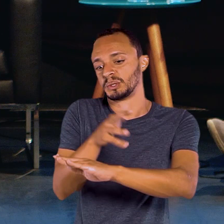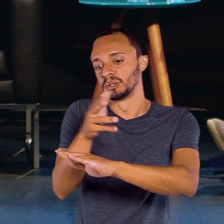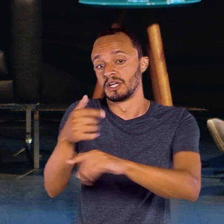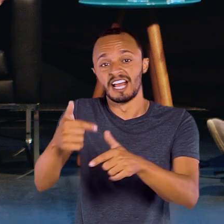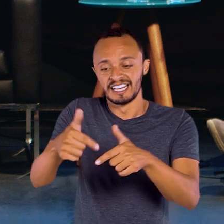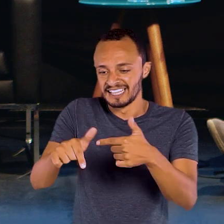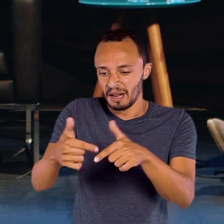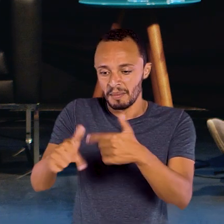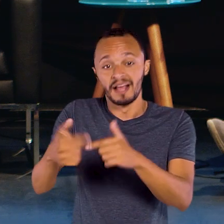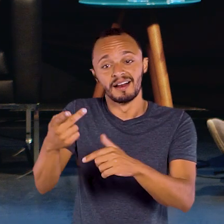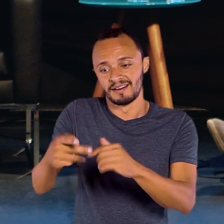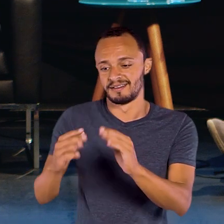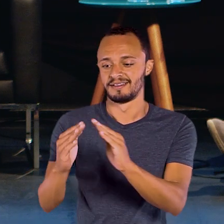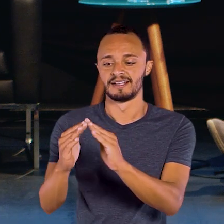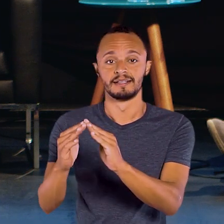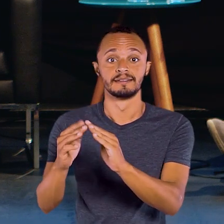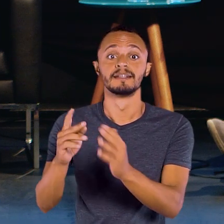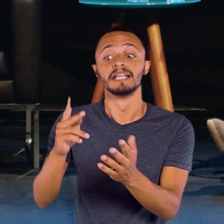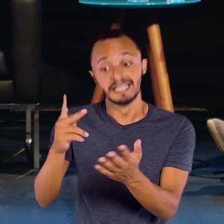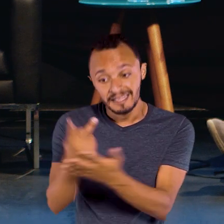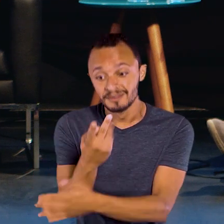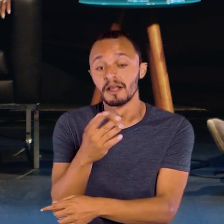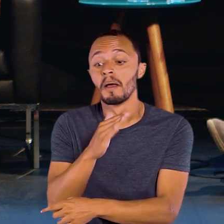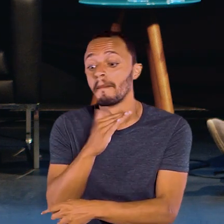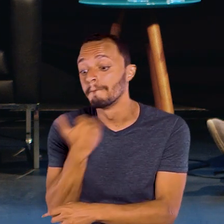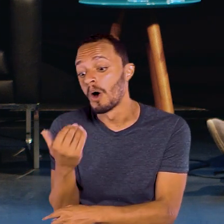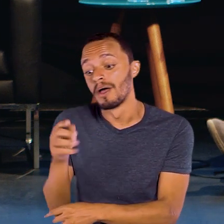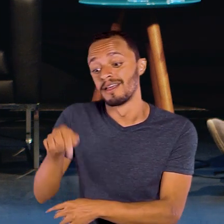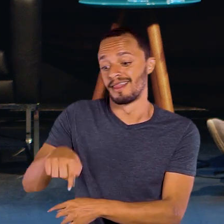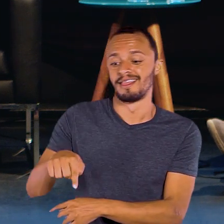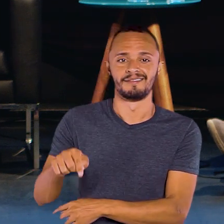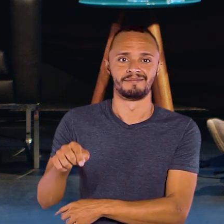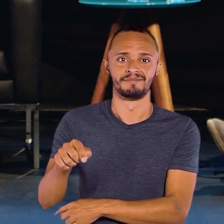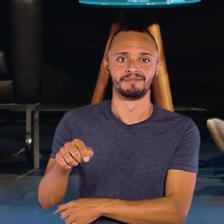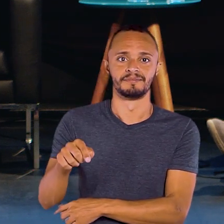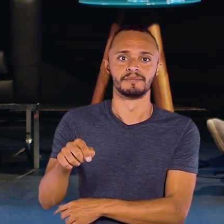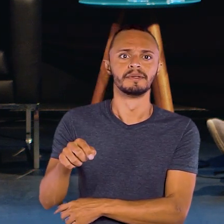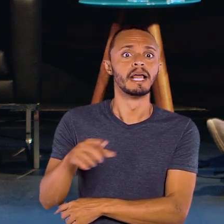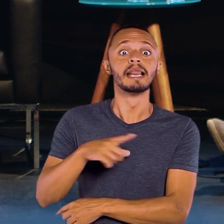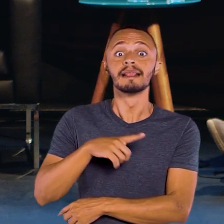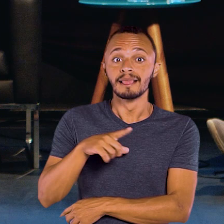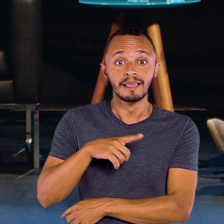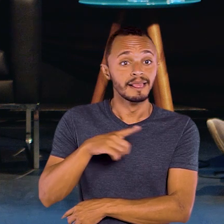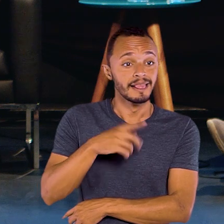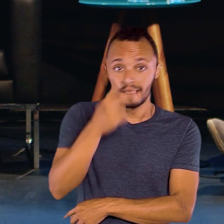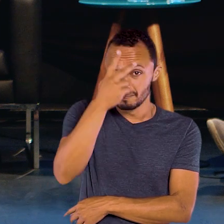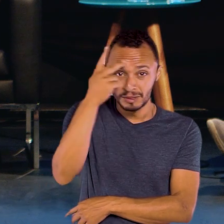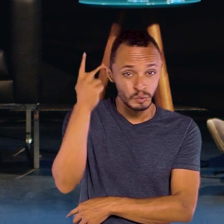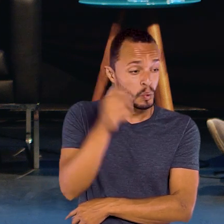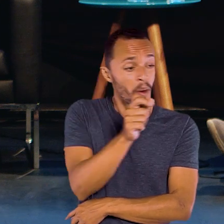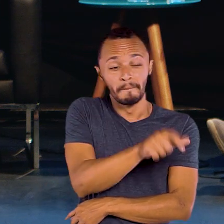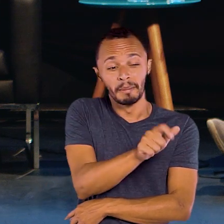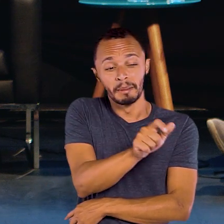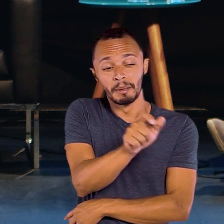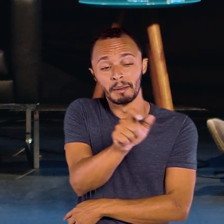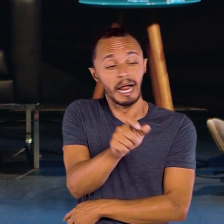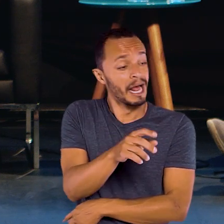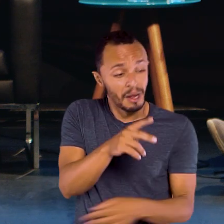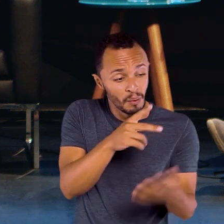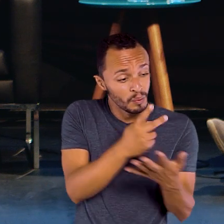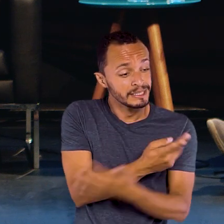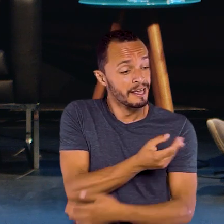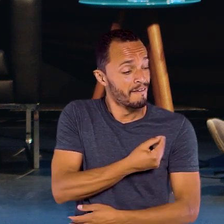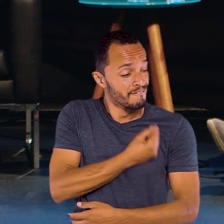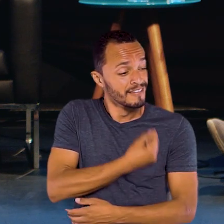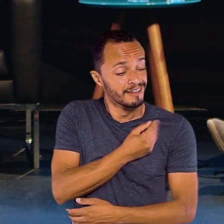Muitas e muitas pessoas têm essa história na sua própria vida. Então, a tia Dodó, ela aparece pouquinho